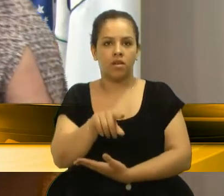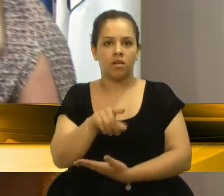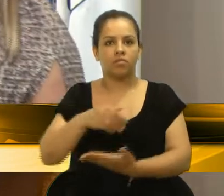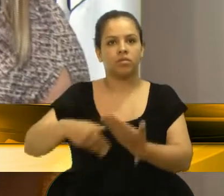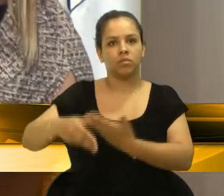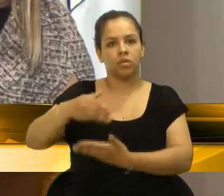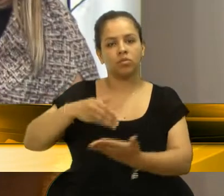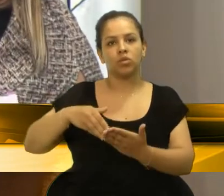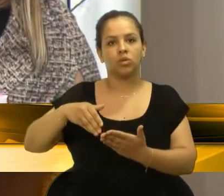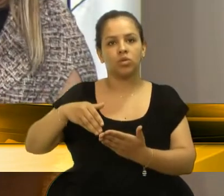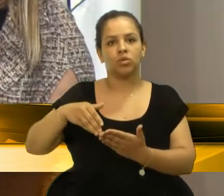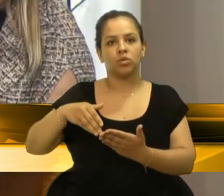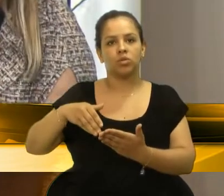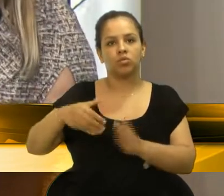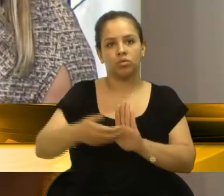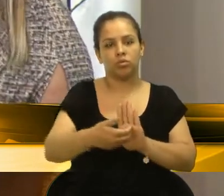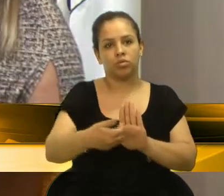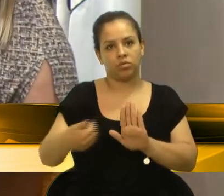cassação.